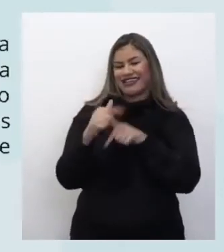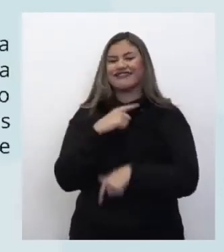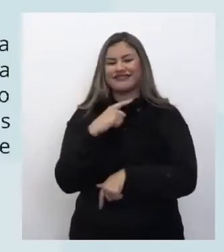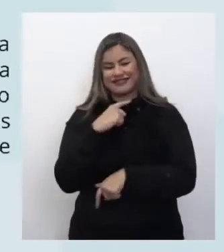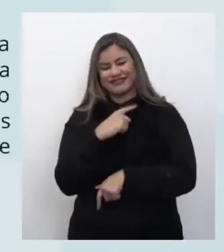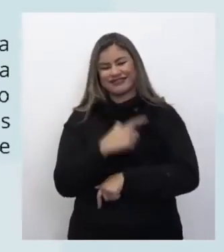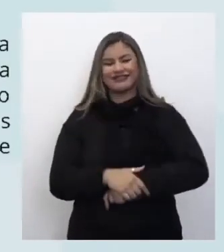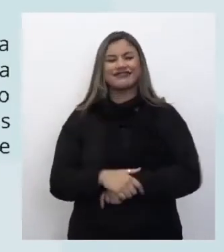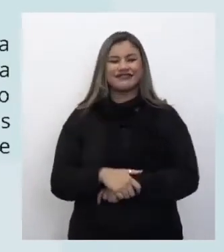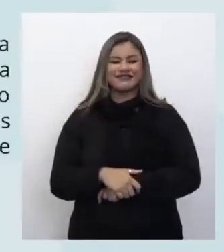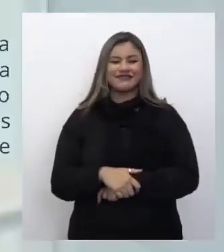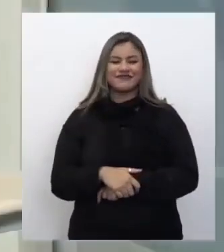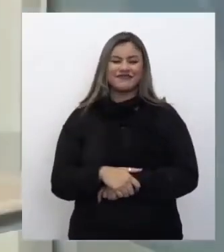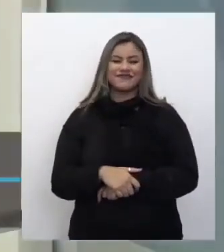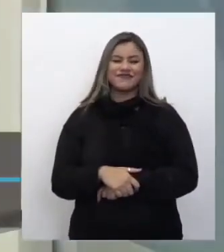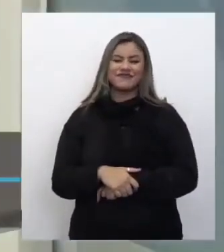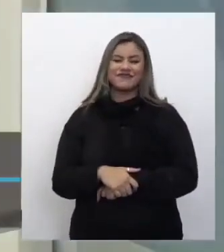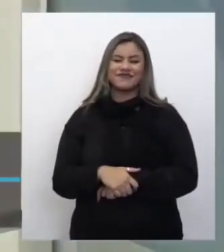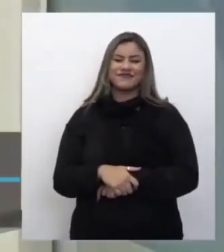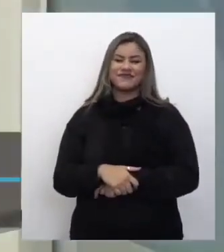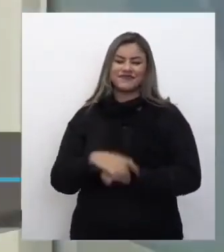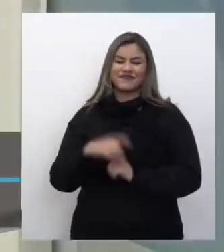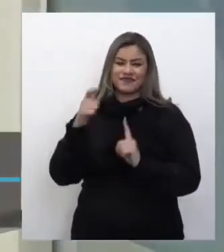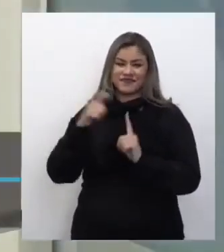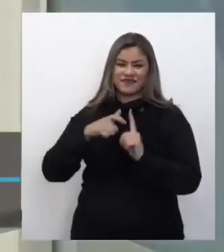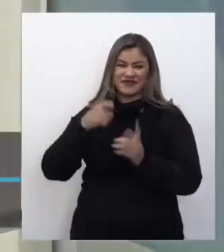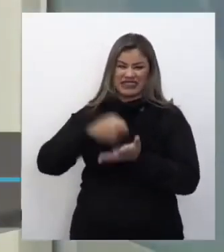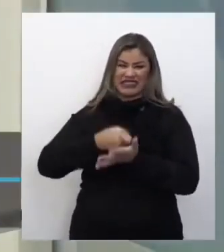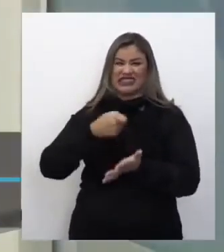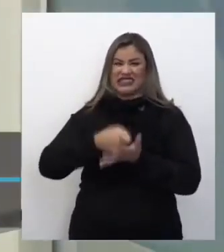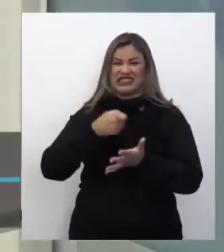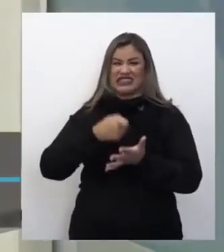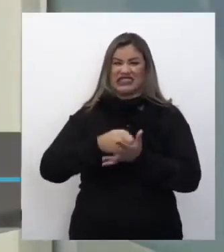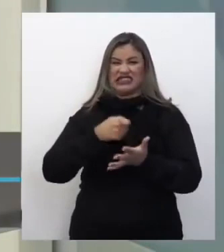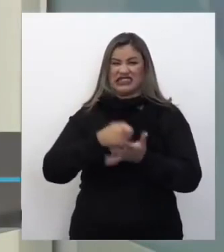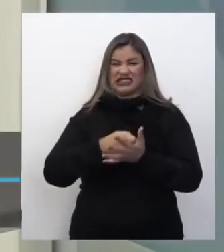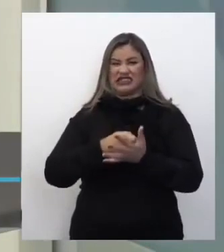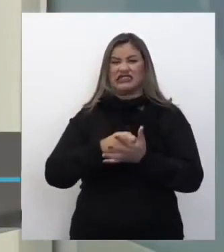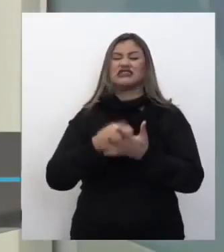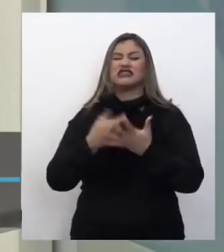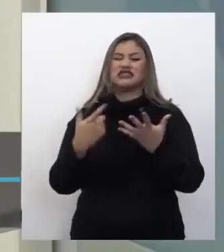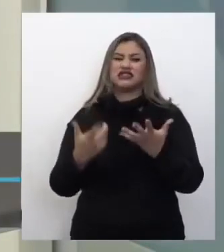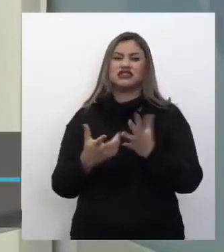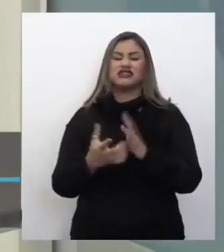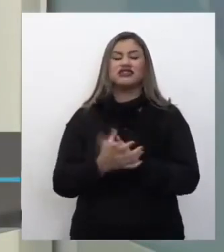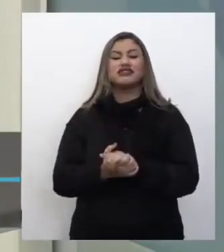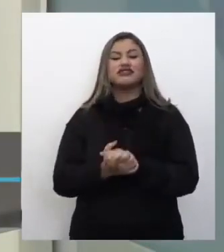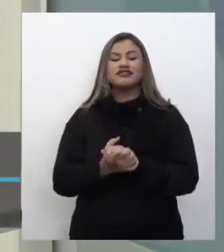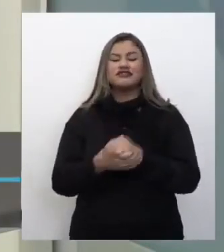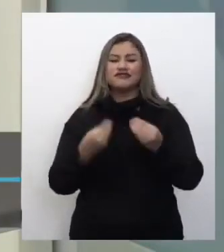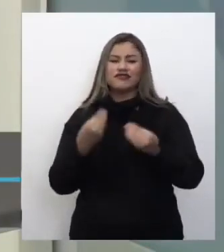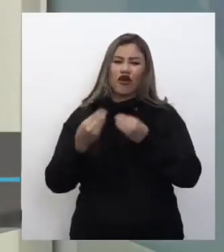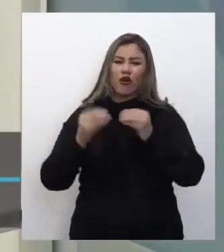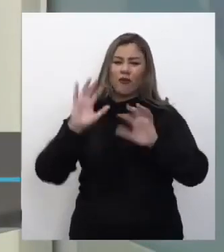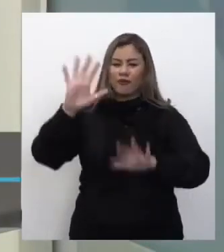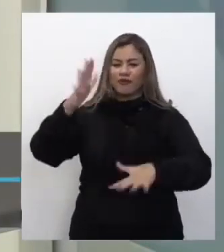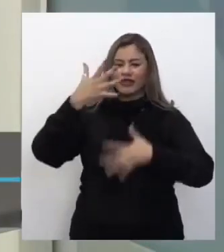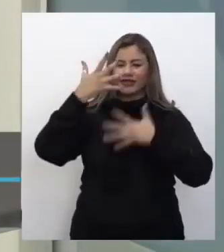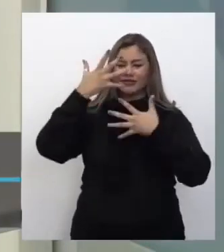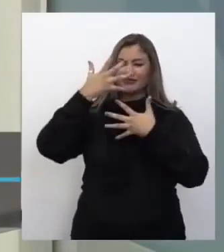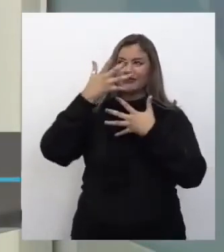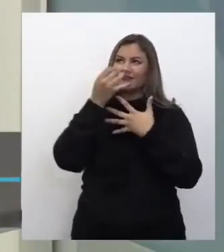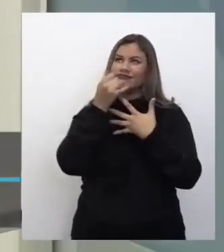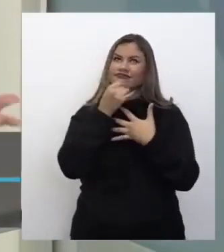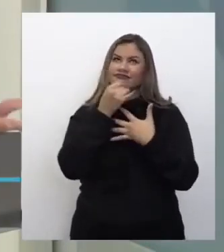assim. O personagem, ele força bem a barra, assim, ele fica bem caricato. Mas eles falam de assuntos cotidianos, por